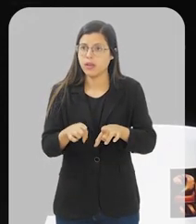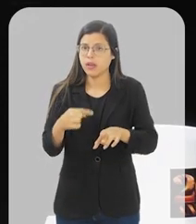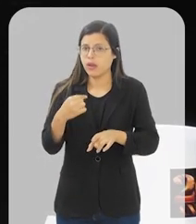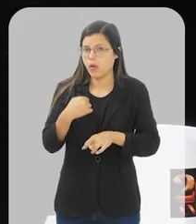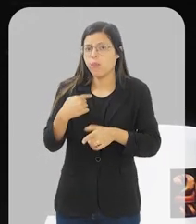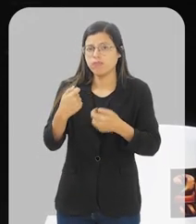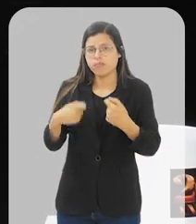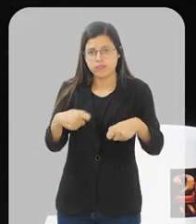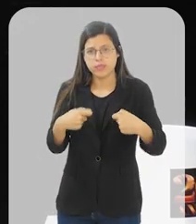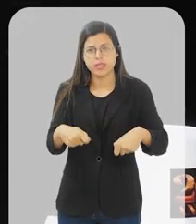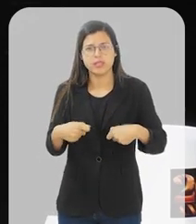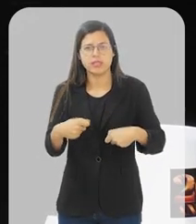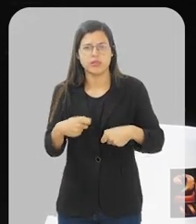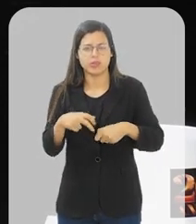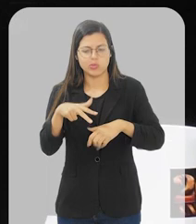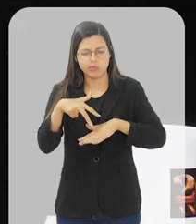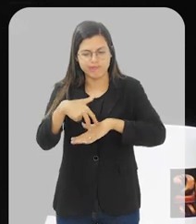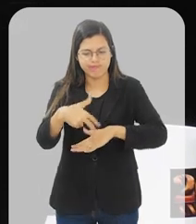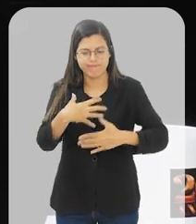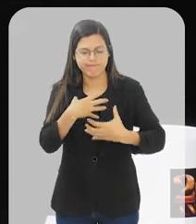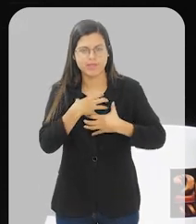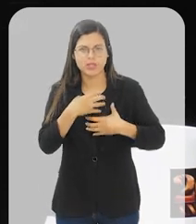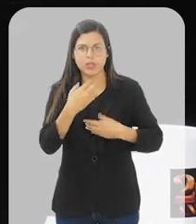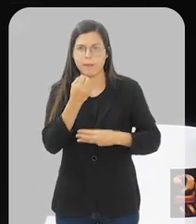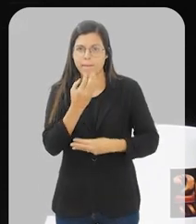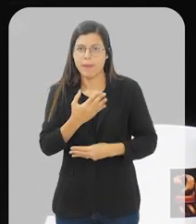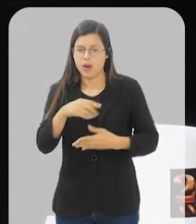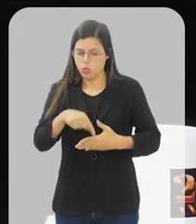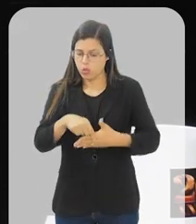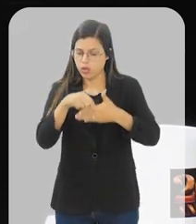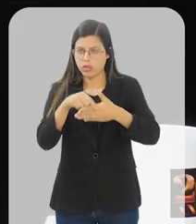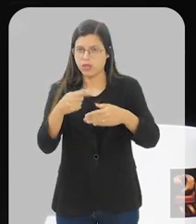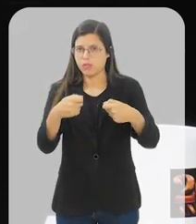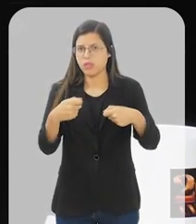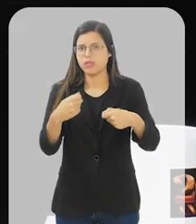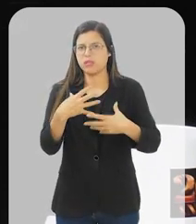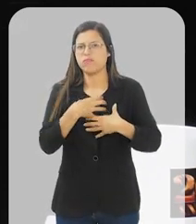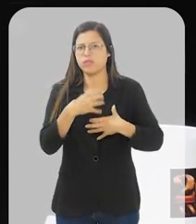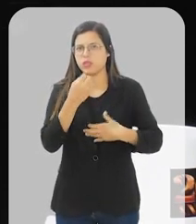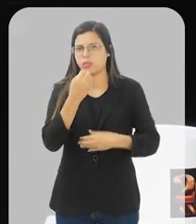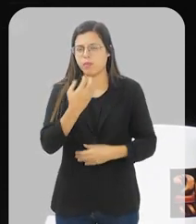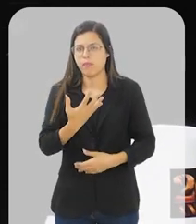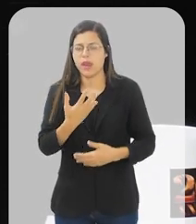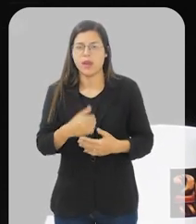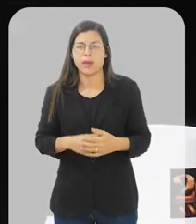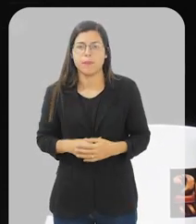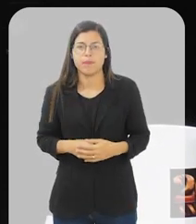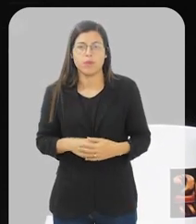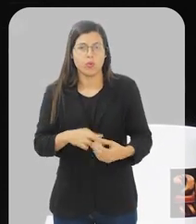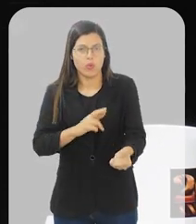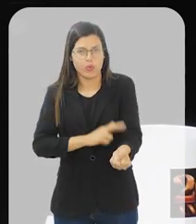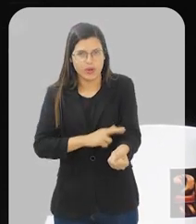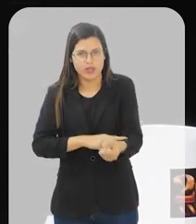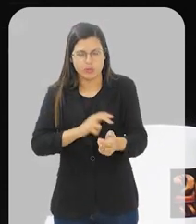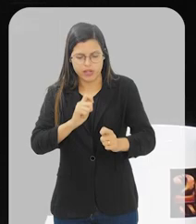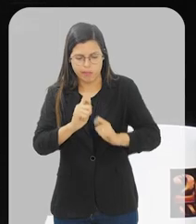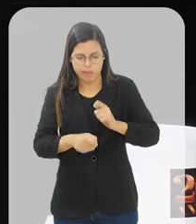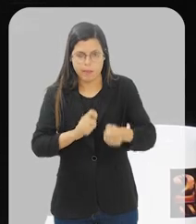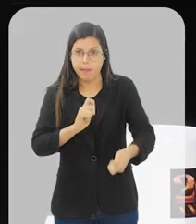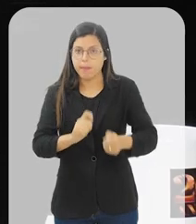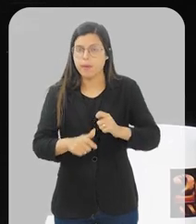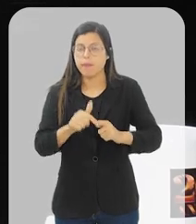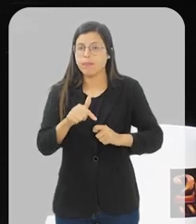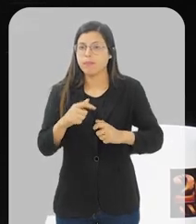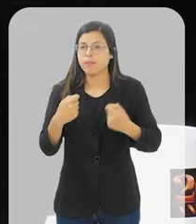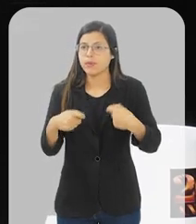até eu preciso estar bem ali na frente da bateria, o líder precisa estar bem. E o que acontece? O ritmista, até